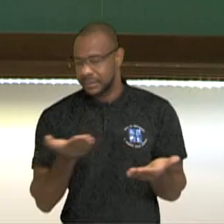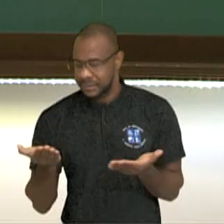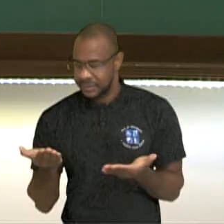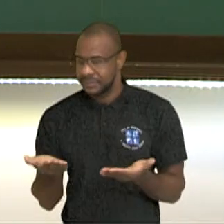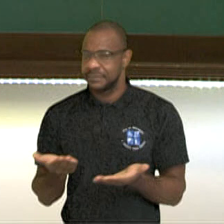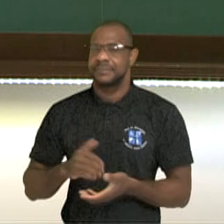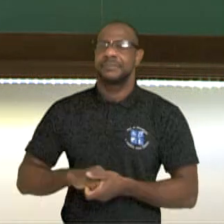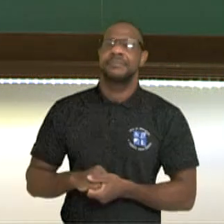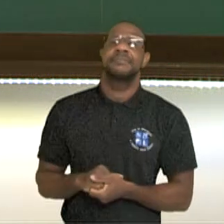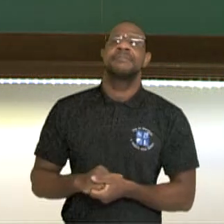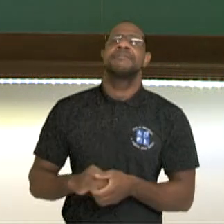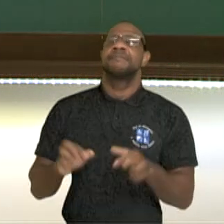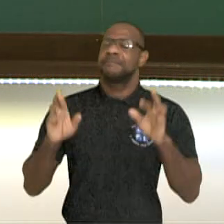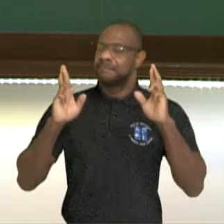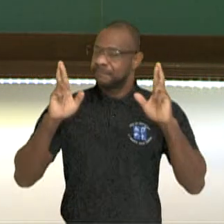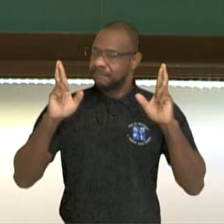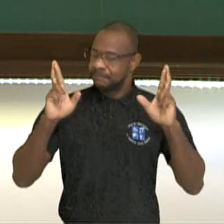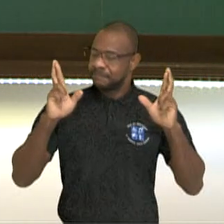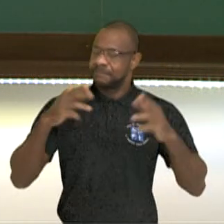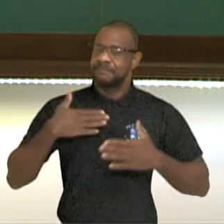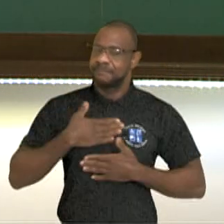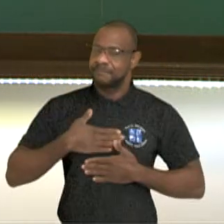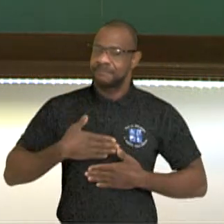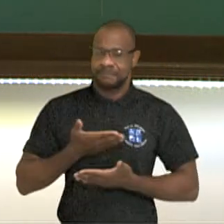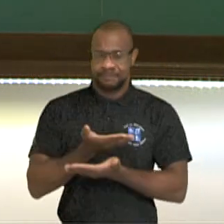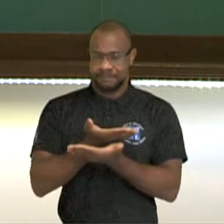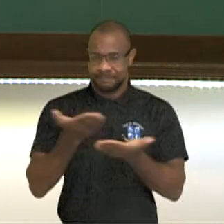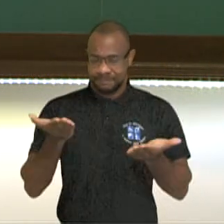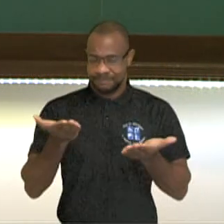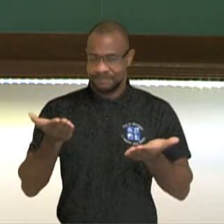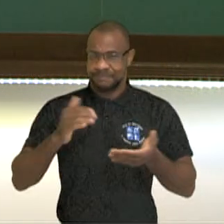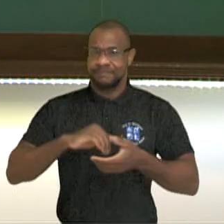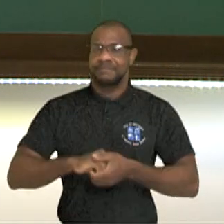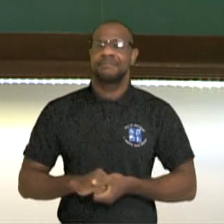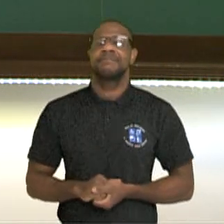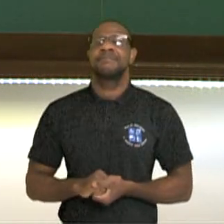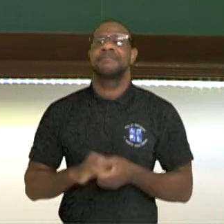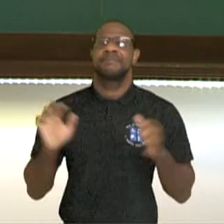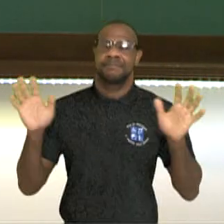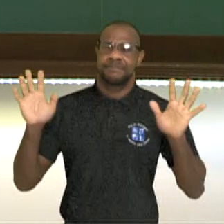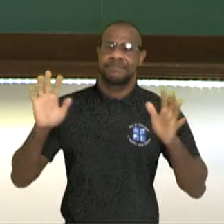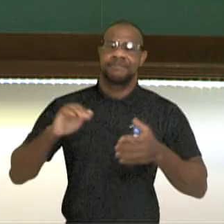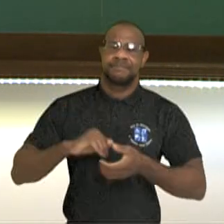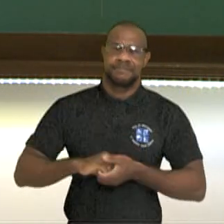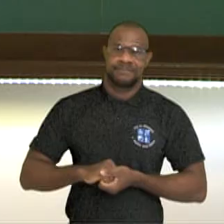né, você que acompanhou essa aula, espero que tenha aprendido um pouquinho mais sobre a língua portuguesa. Valeu!